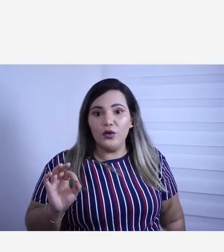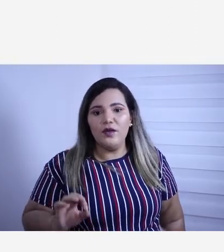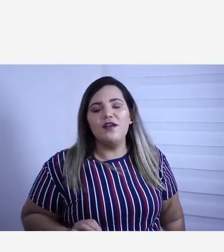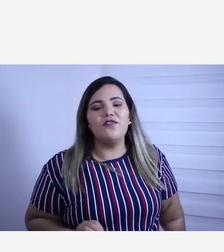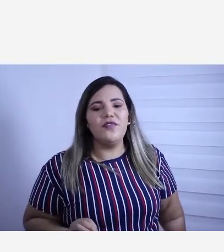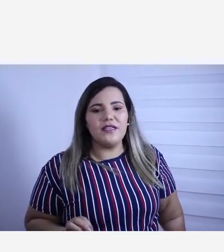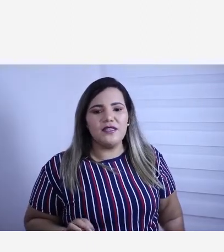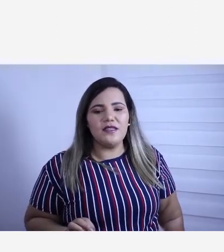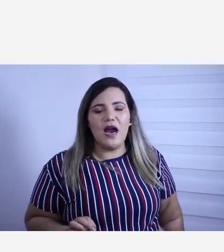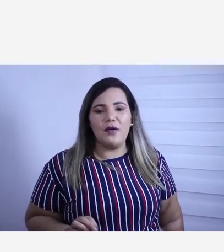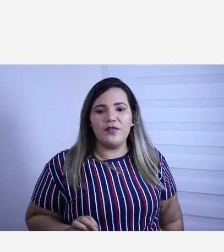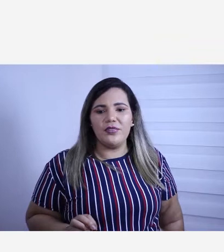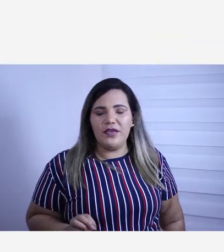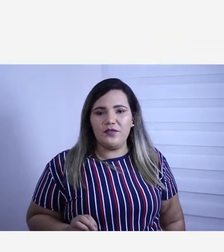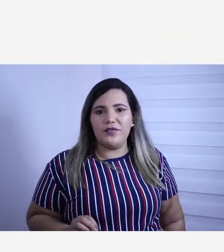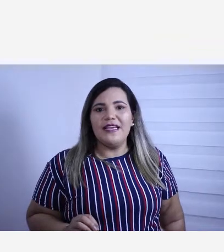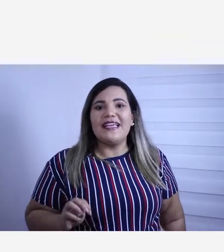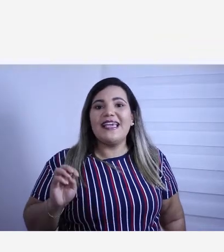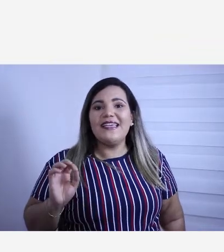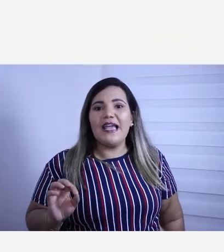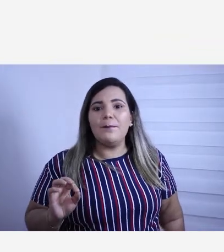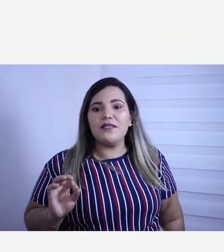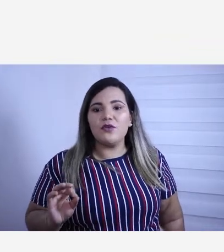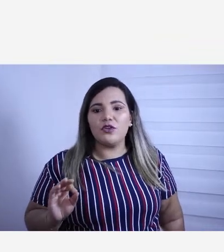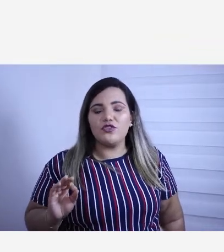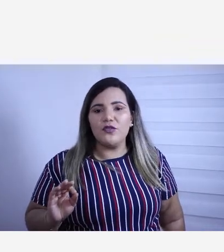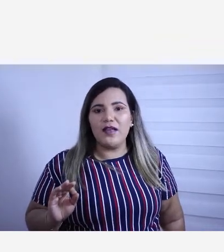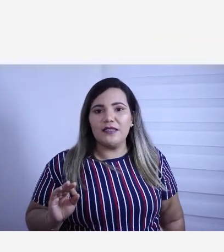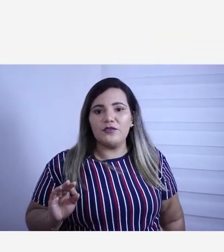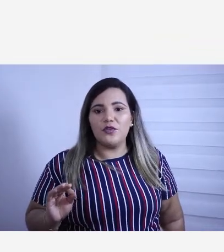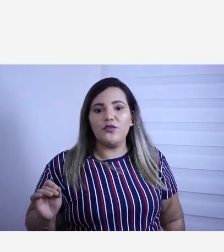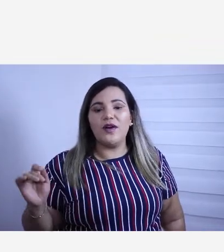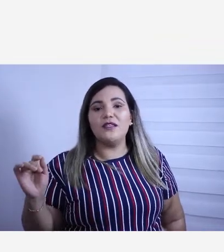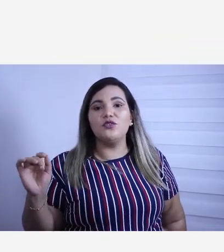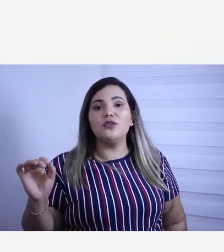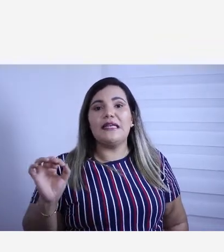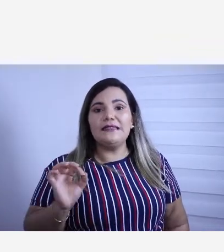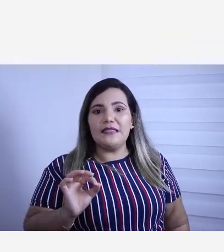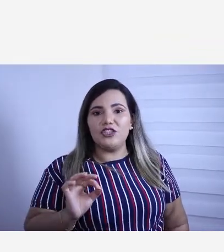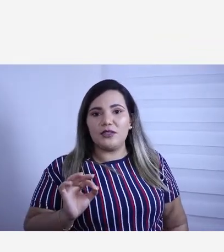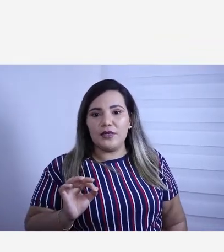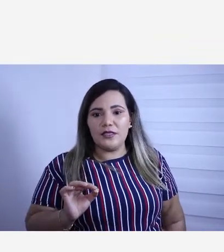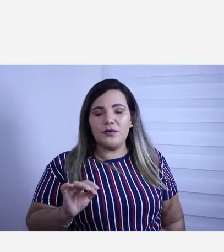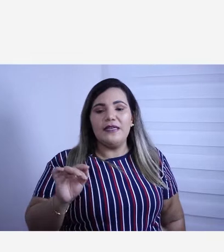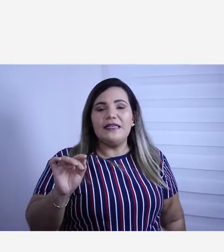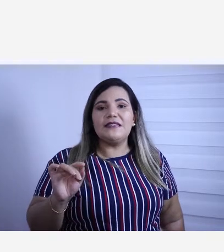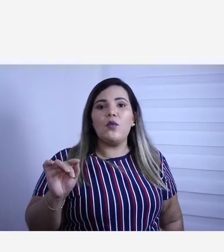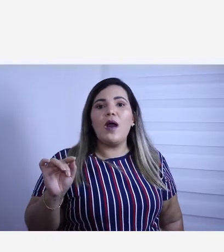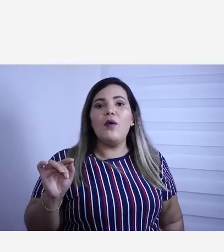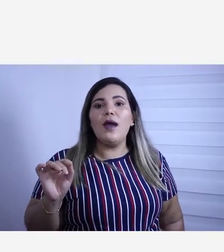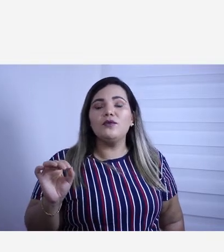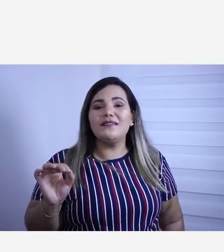na rua fixas are with quem é a pessoa que eu estou falando então foi falando do dentista né